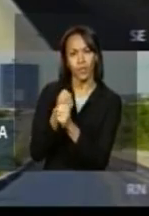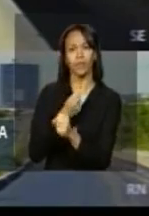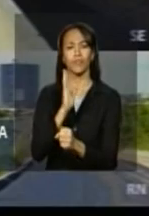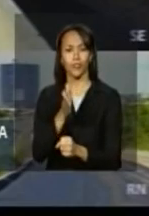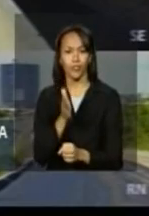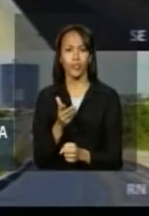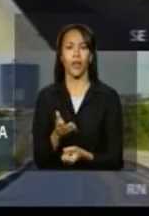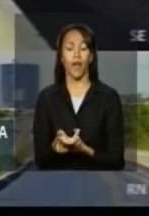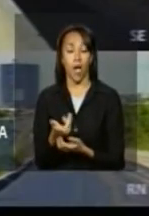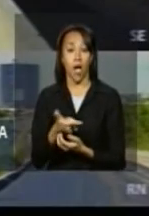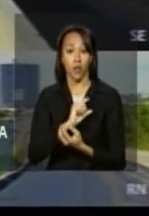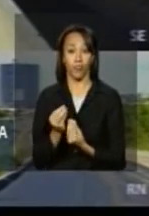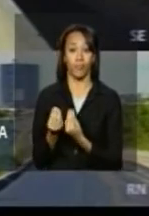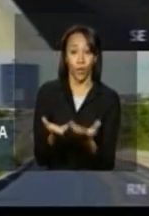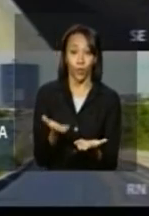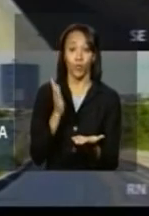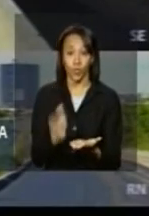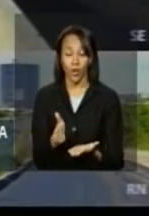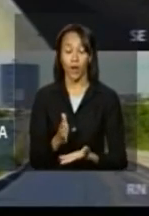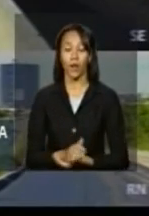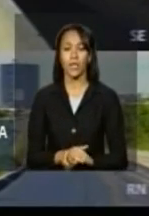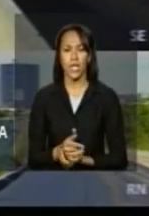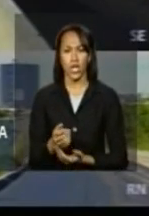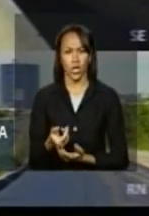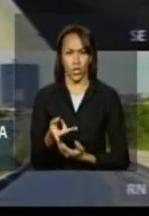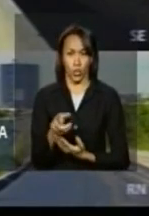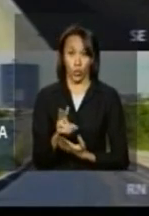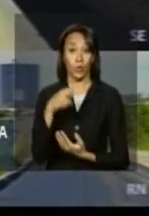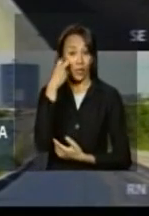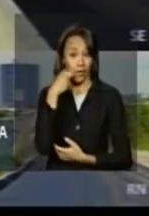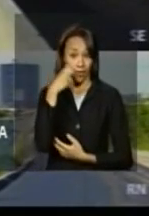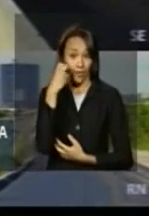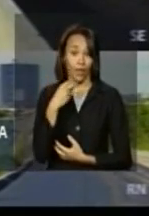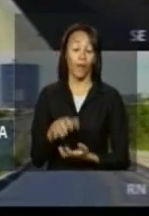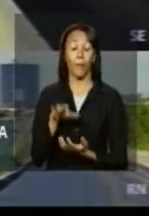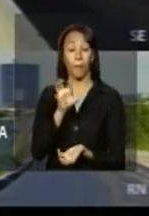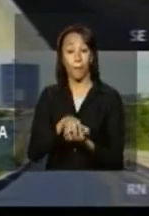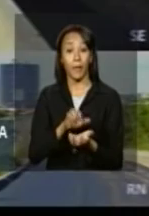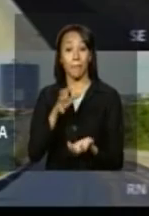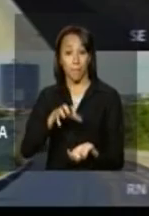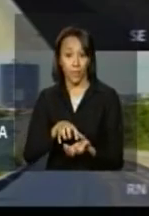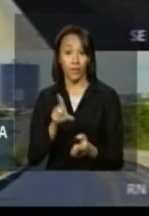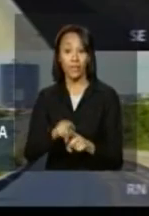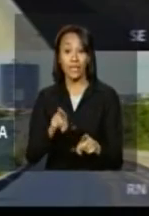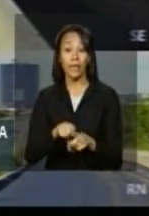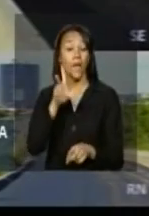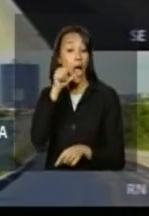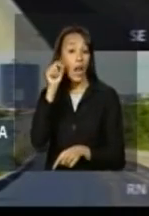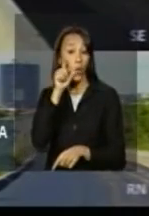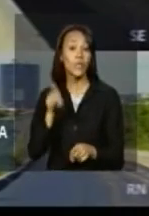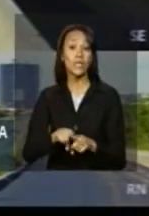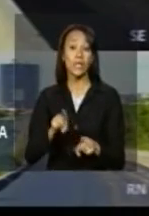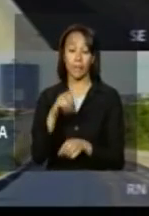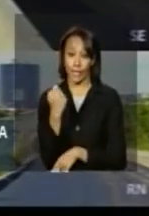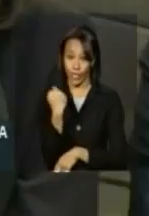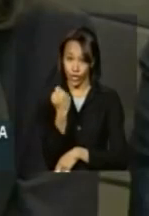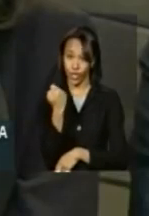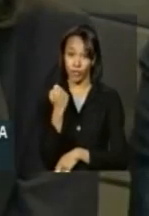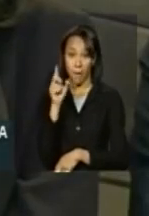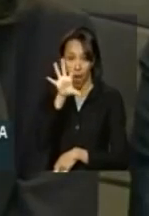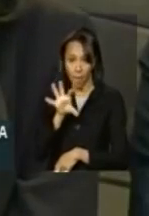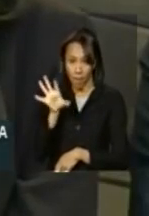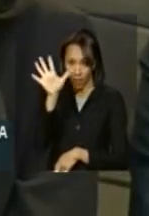fora aquilo que a gente já entregou, né, Paulo Sérgio? No Rio Grande do Norte, na Paraíba, em Pernambuco, em Alagoas, em Sergipe. Então, e